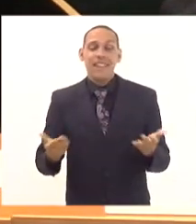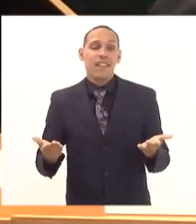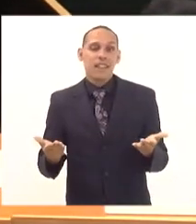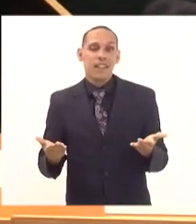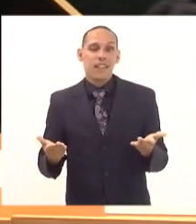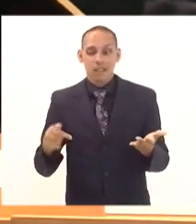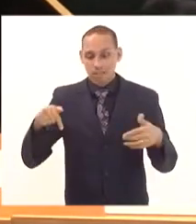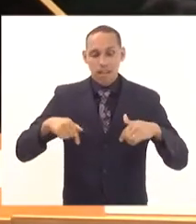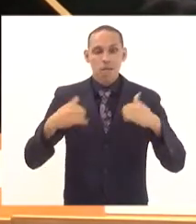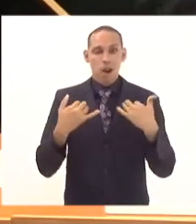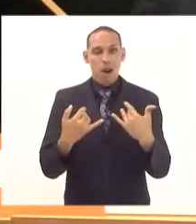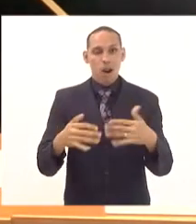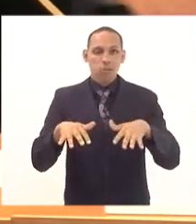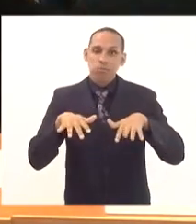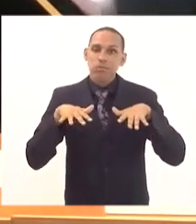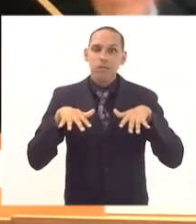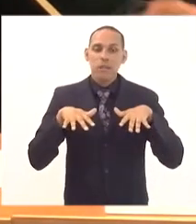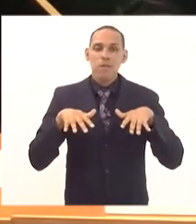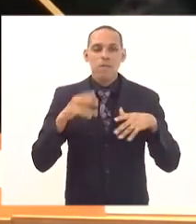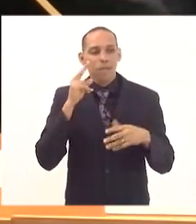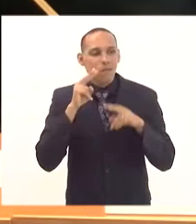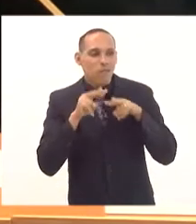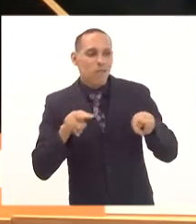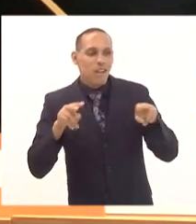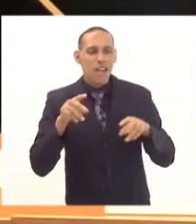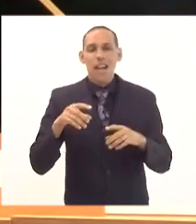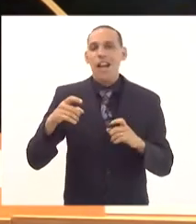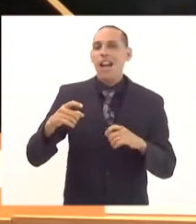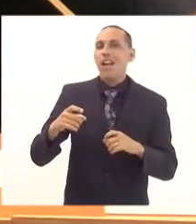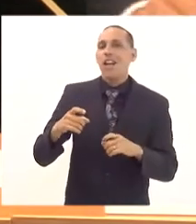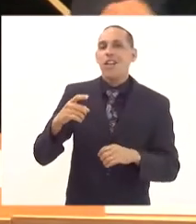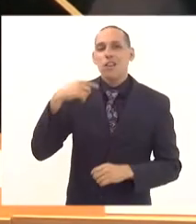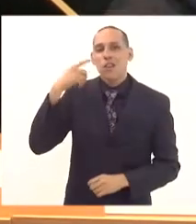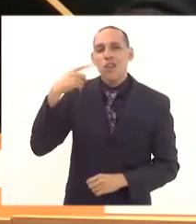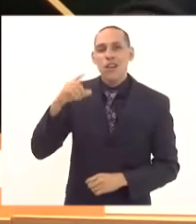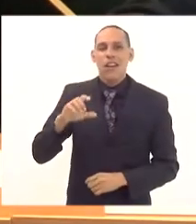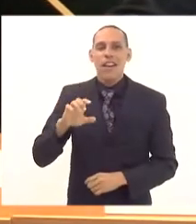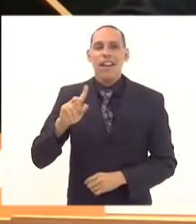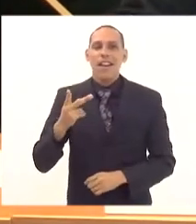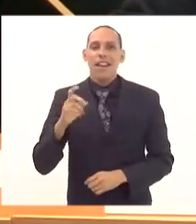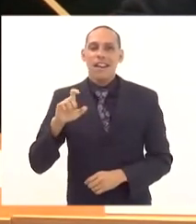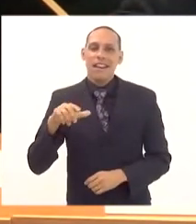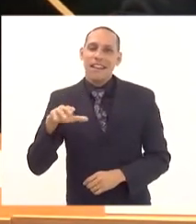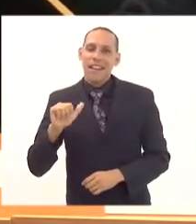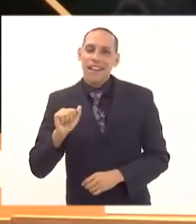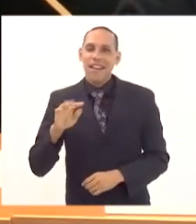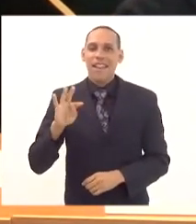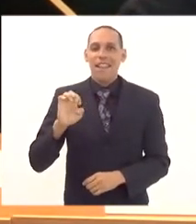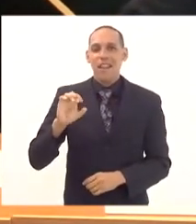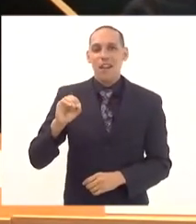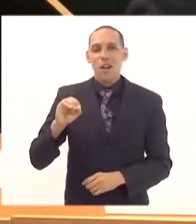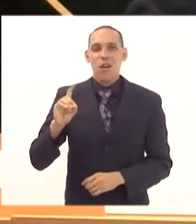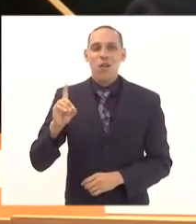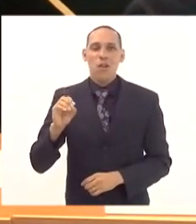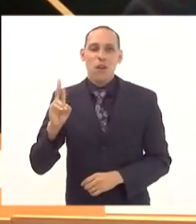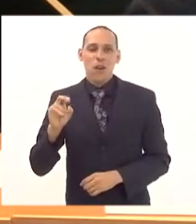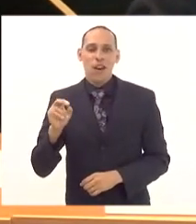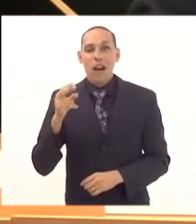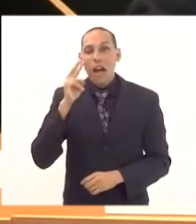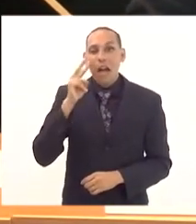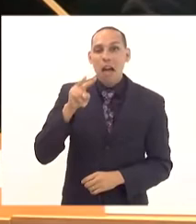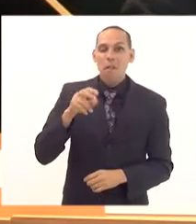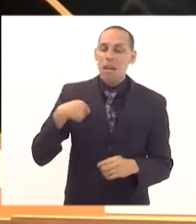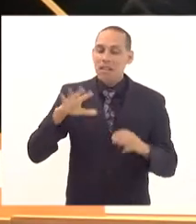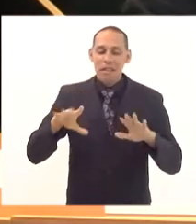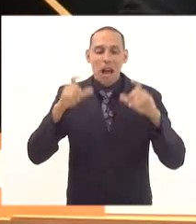audiência vejo aqui Doutora Helena Theodoro eu tô sem óculos aí você tá falando